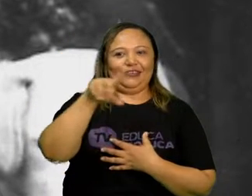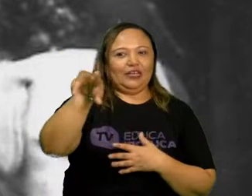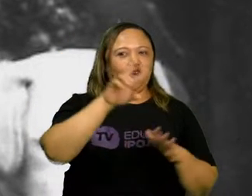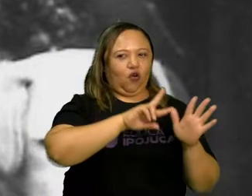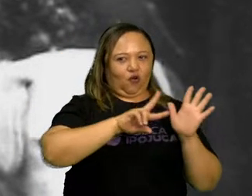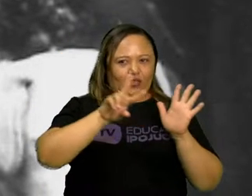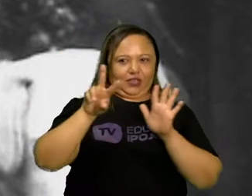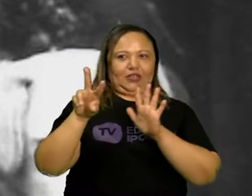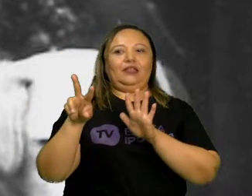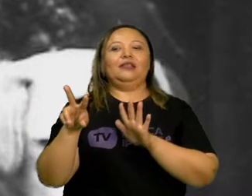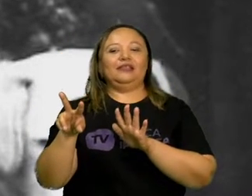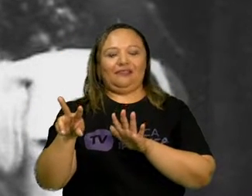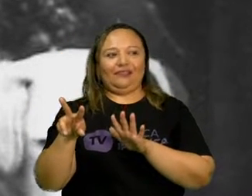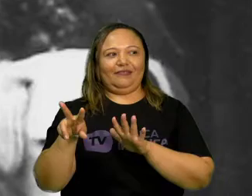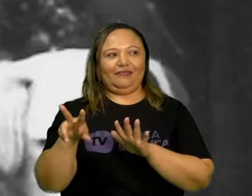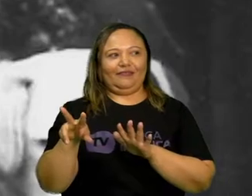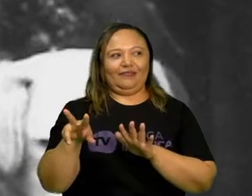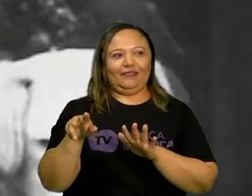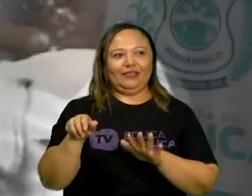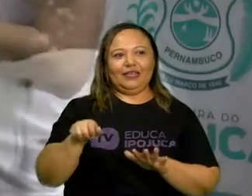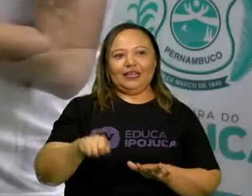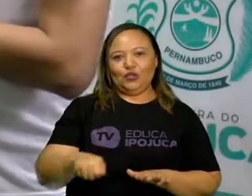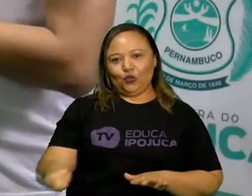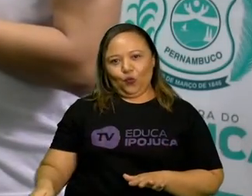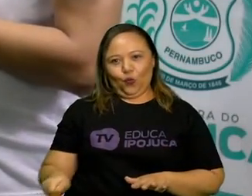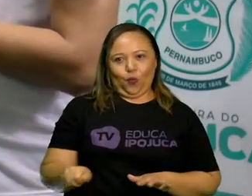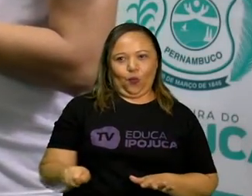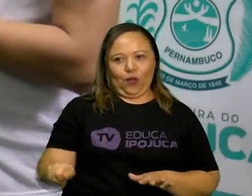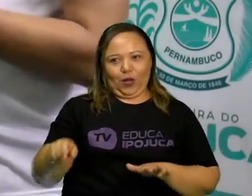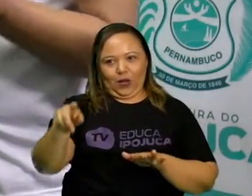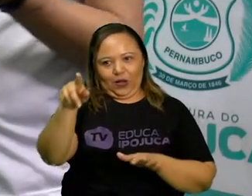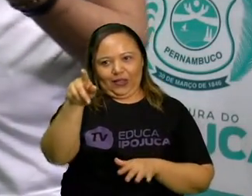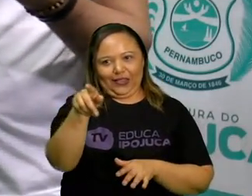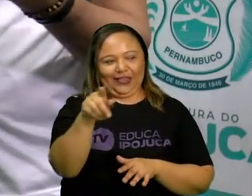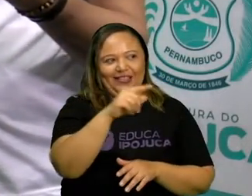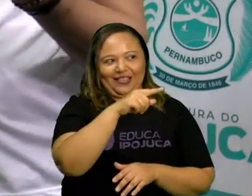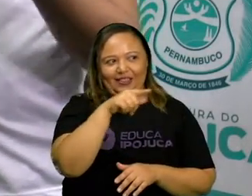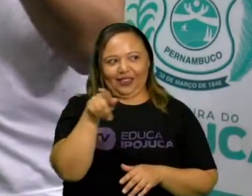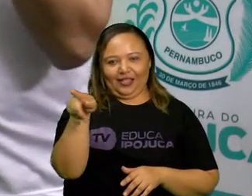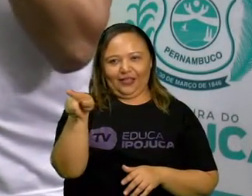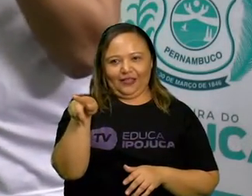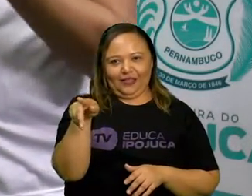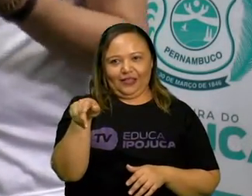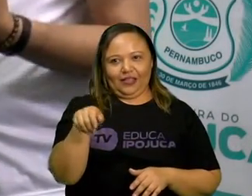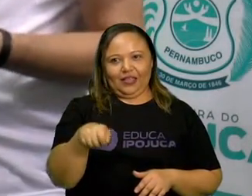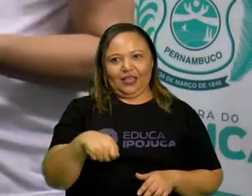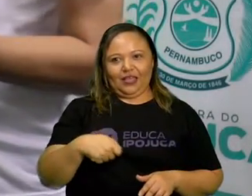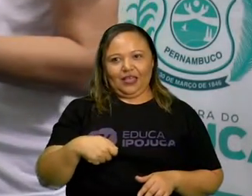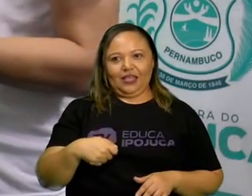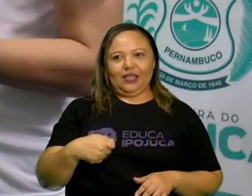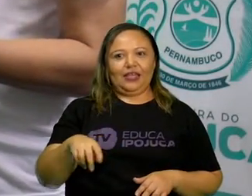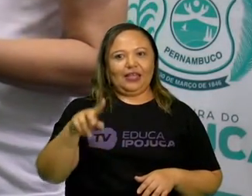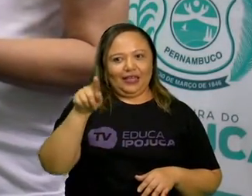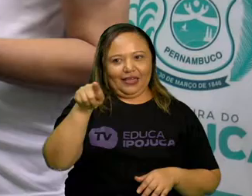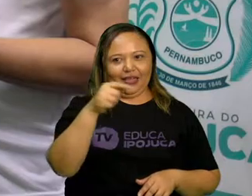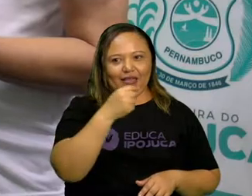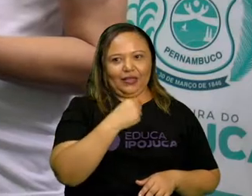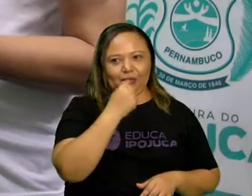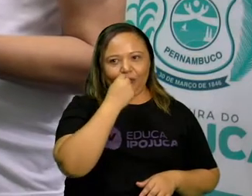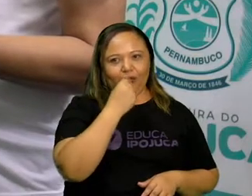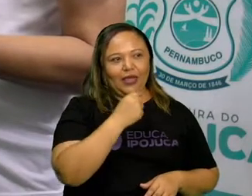Chaplin, né? Vejam que coisa fantástica, vejam que olhar fantástico é